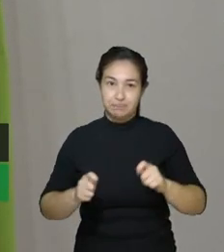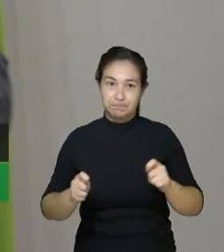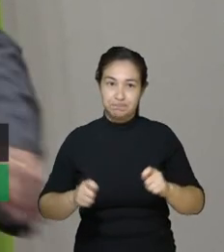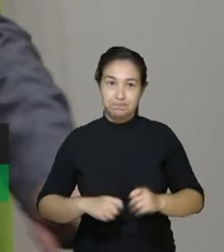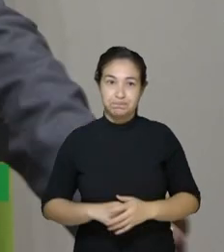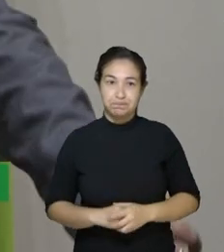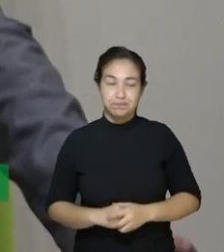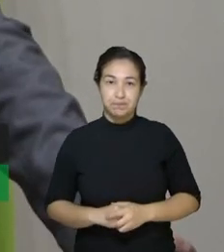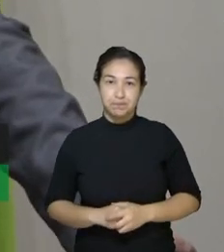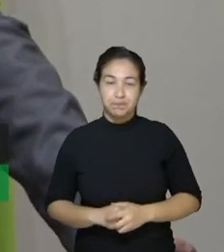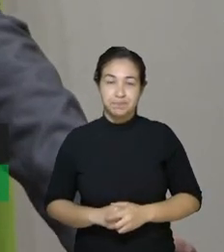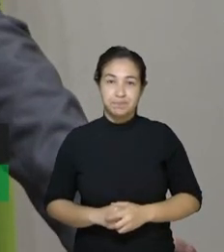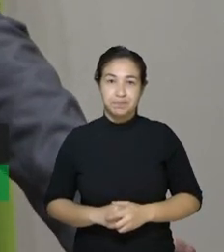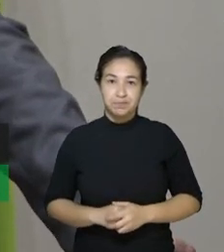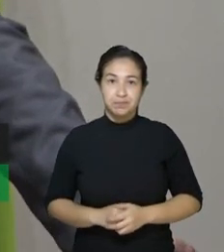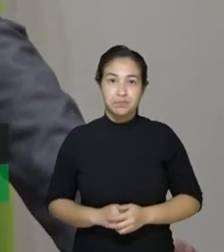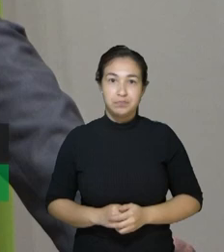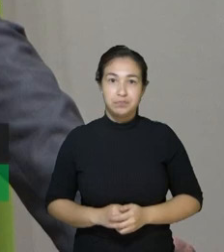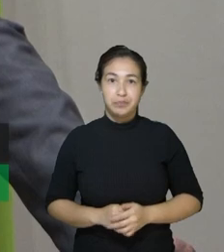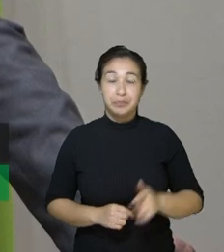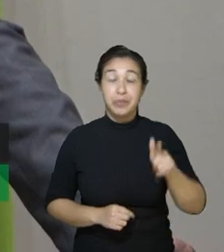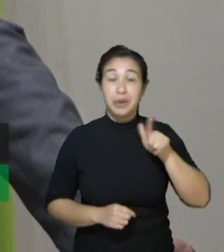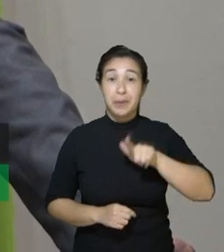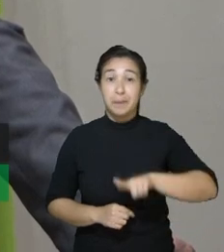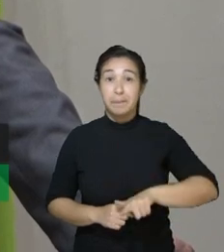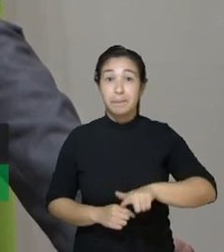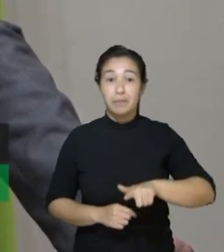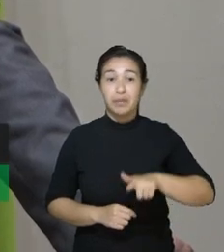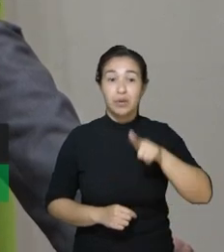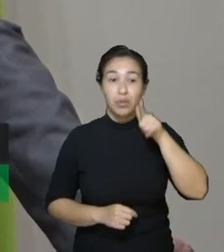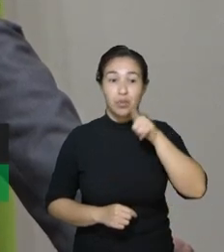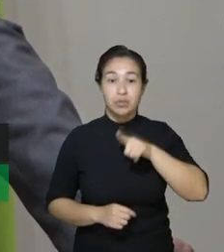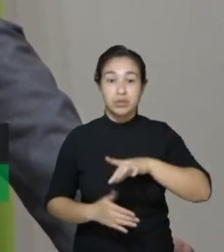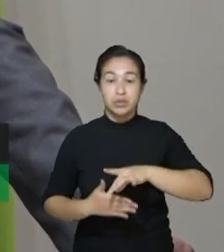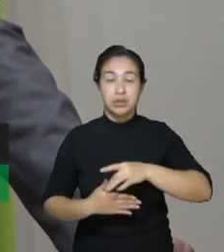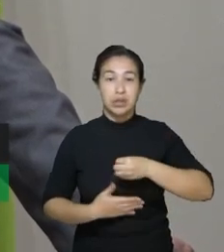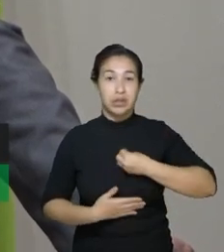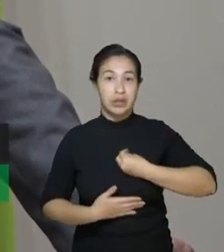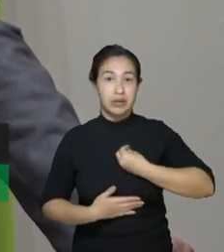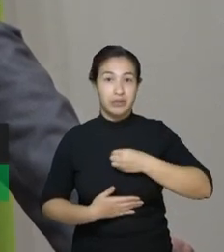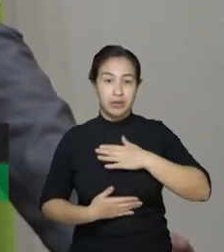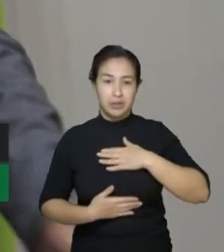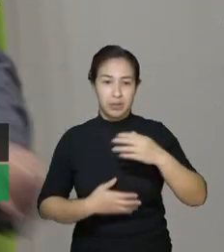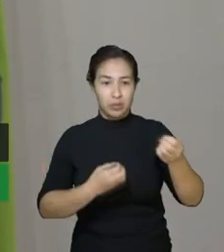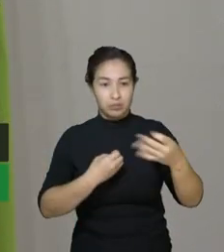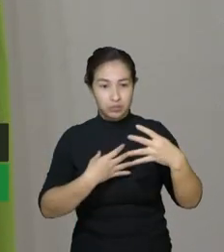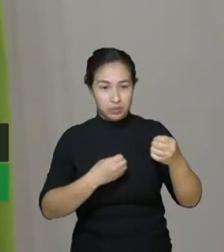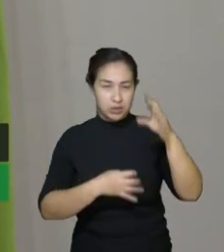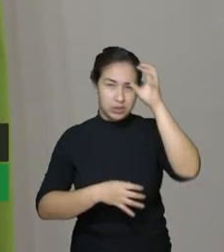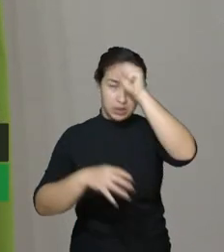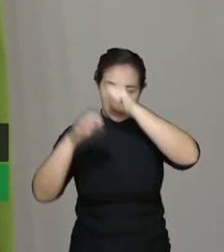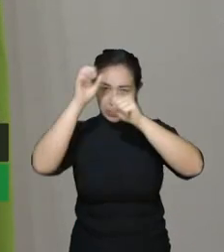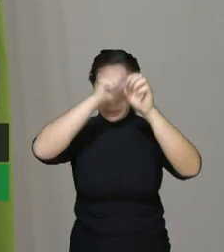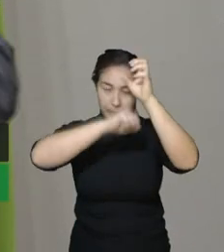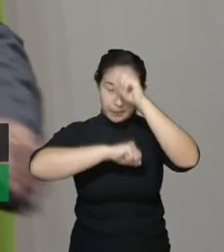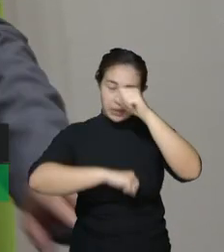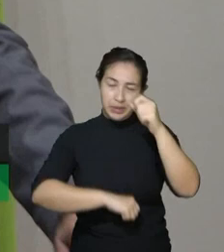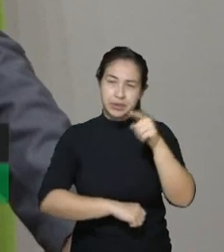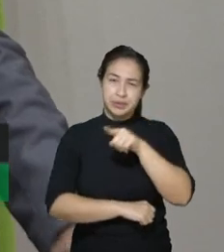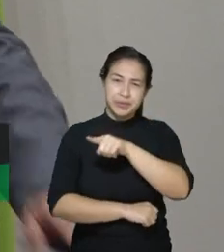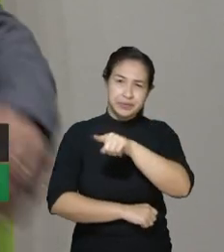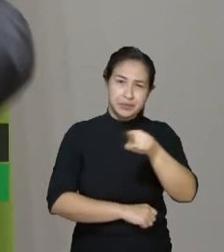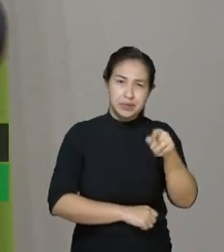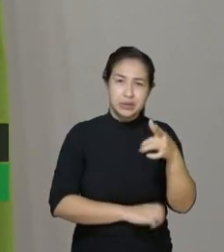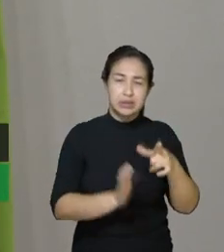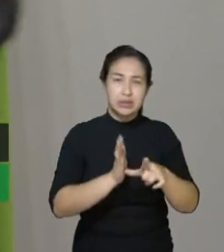Tive grandes lições de vida, como eu ouvi agora há pouco aqui, dos colegas que